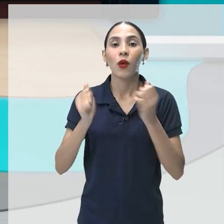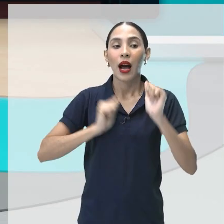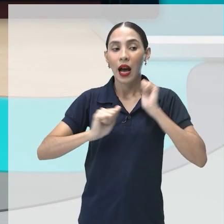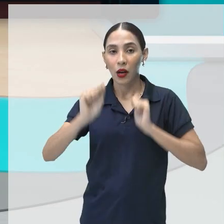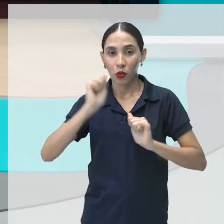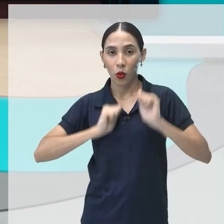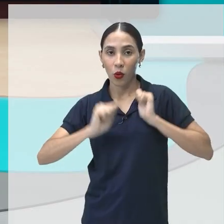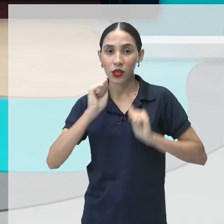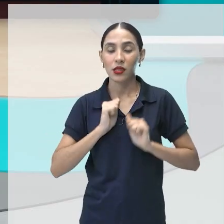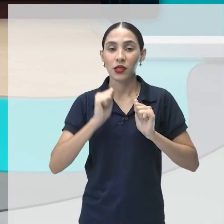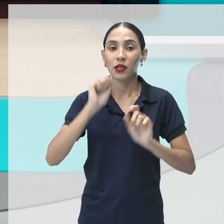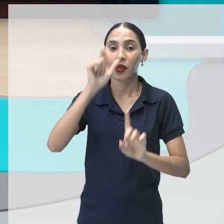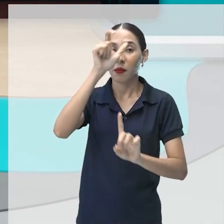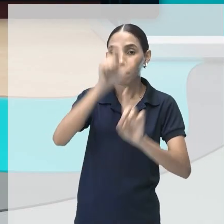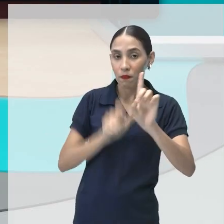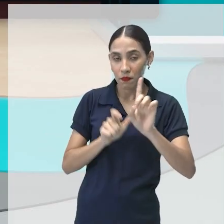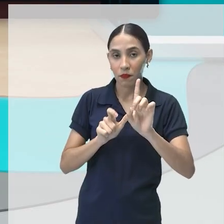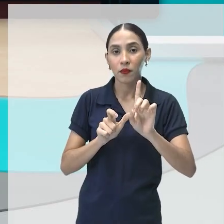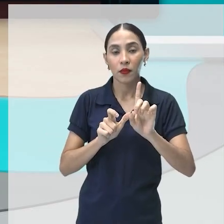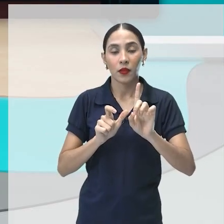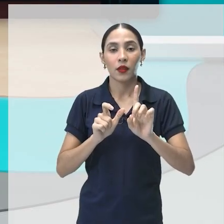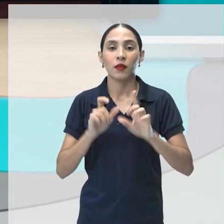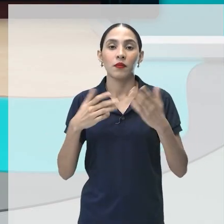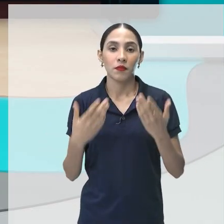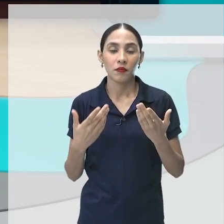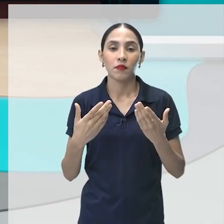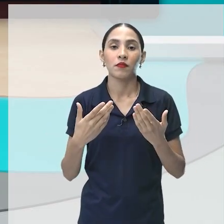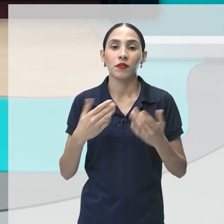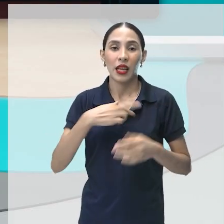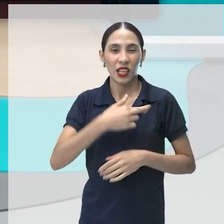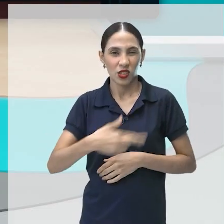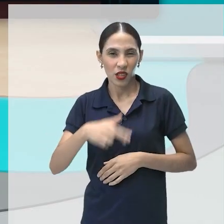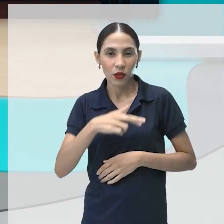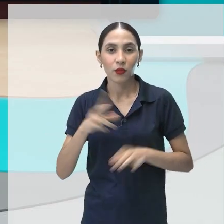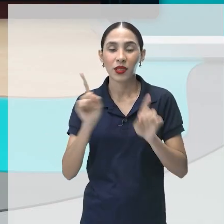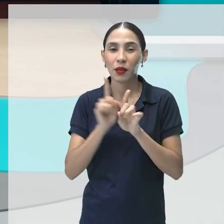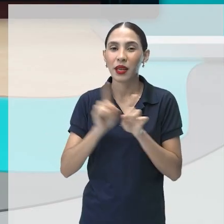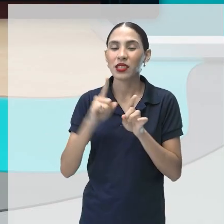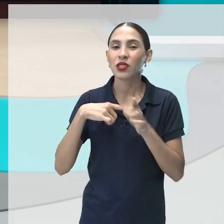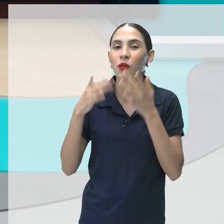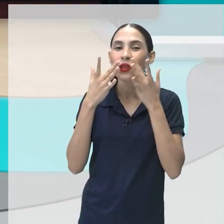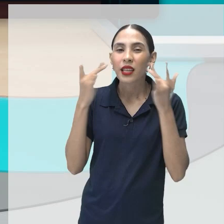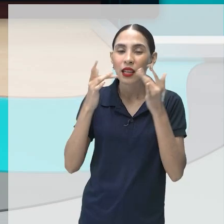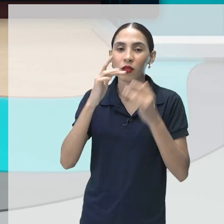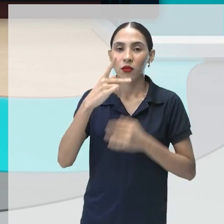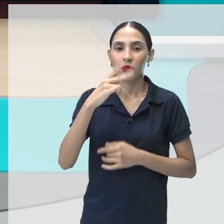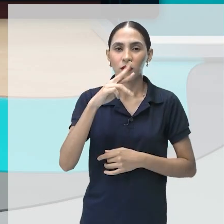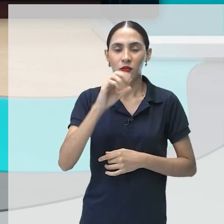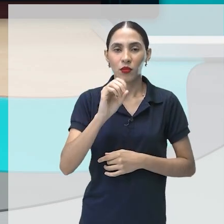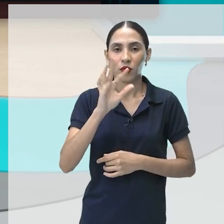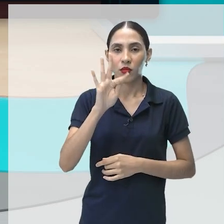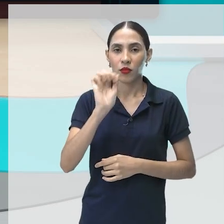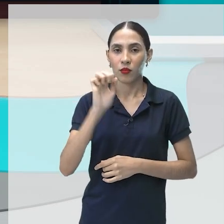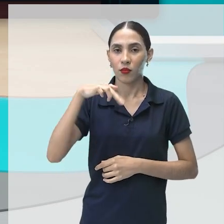ali personagens bíblicas. Só que havia também o teatro profano, não é isso? Que era o teatro